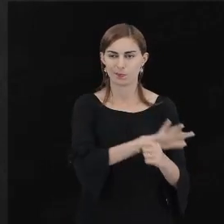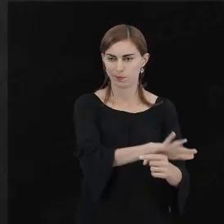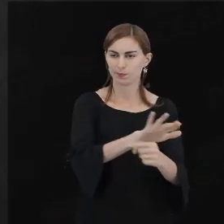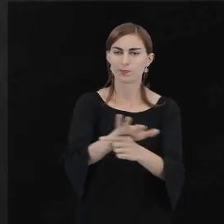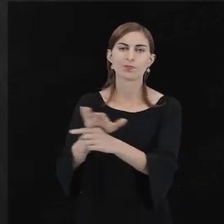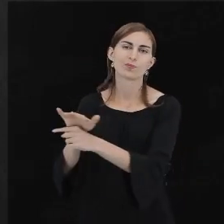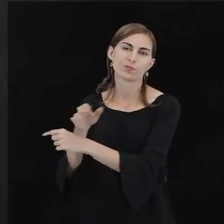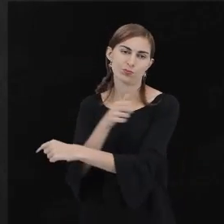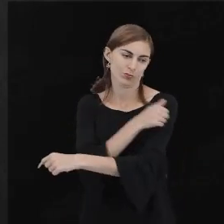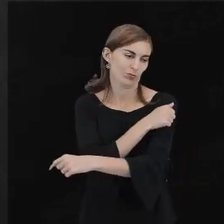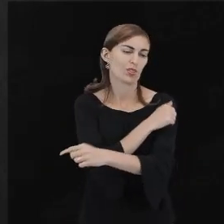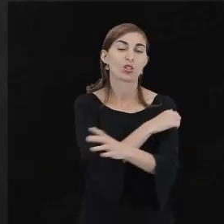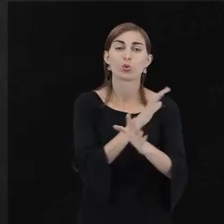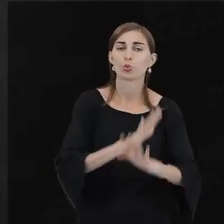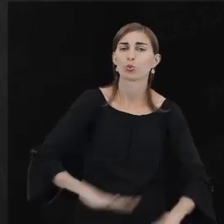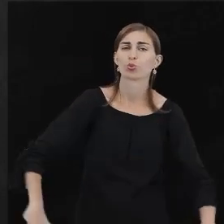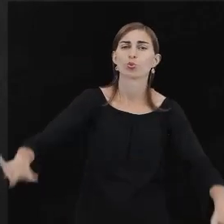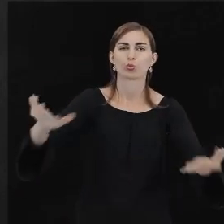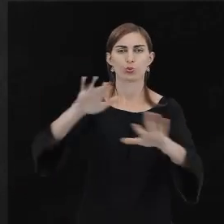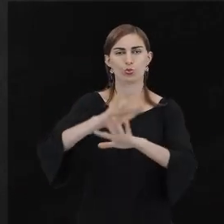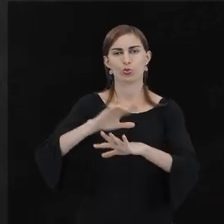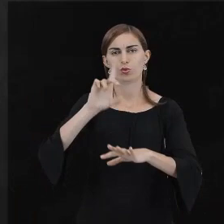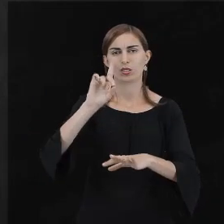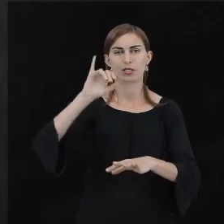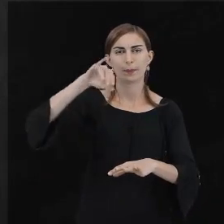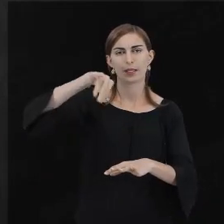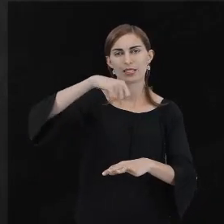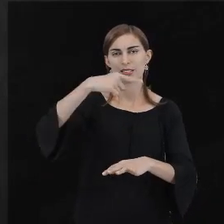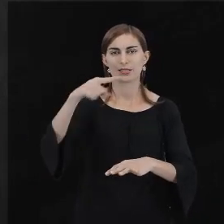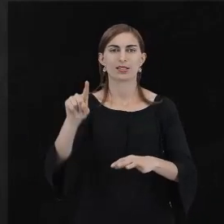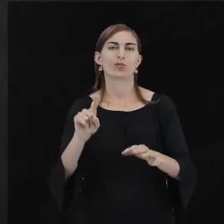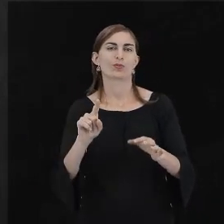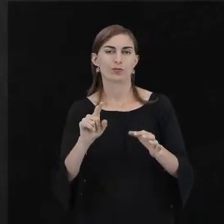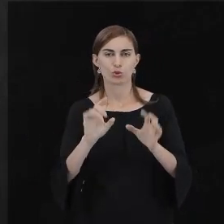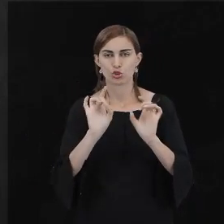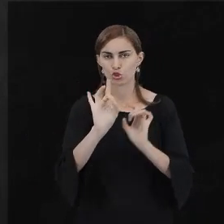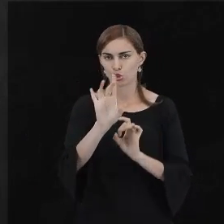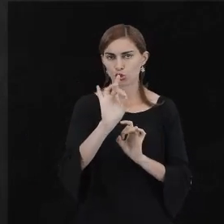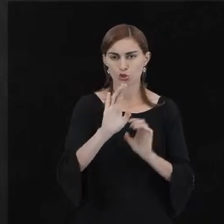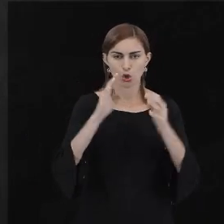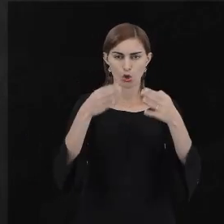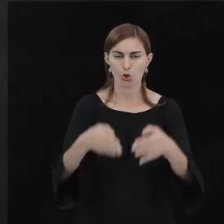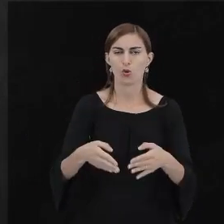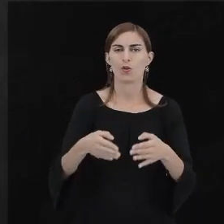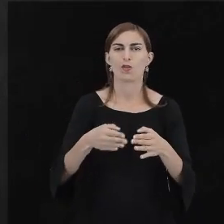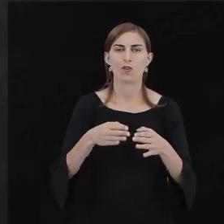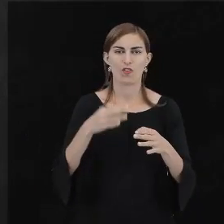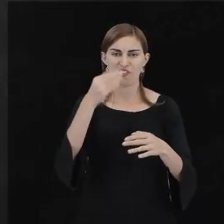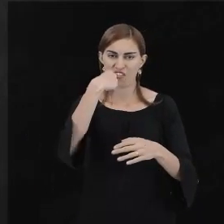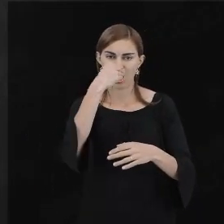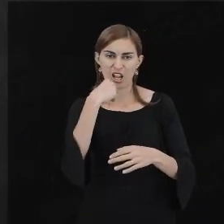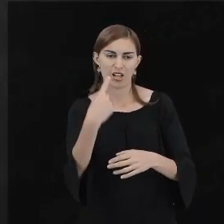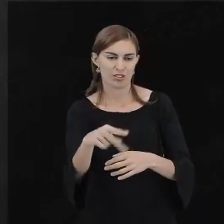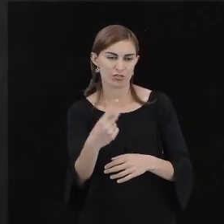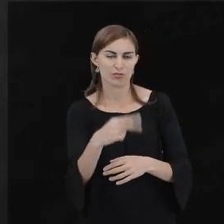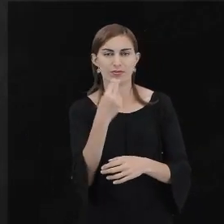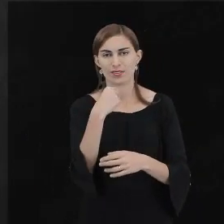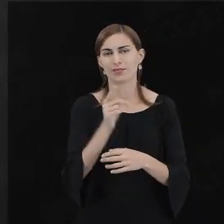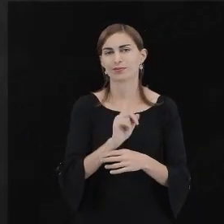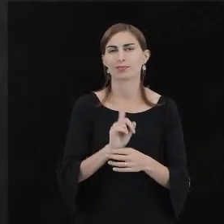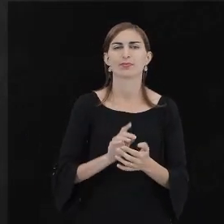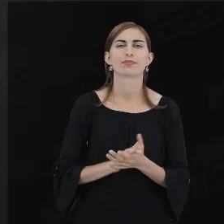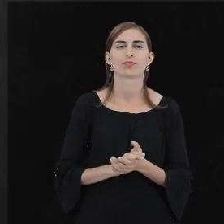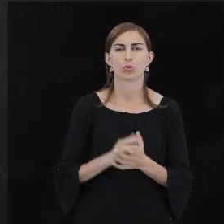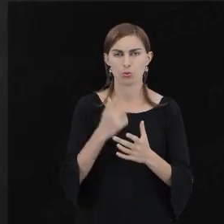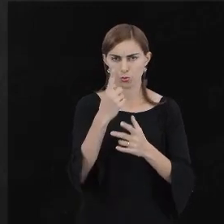o eixo da dimensão pedagógica ele é fundamental, mas o eixo relacional, se a gente